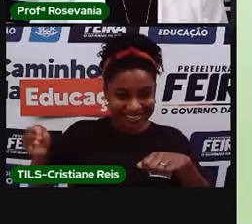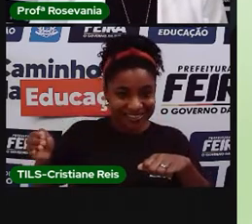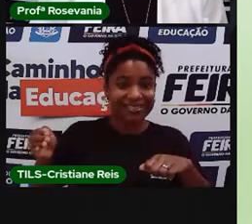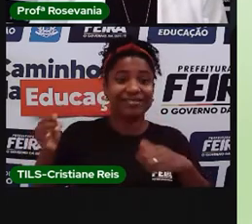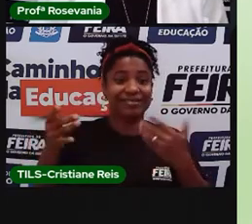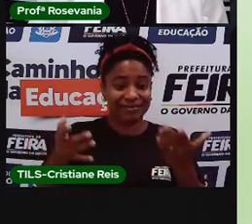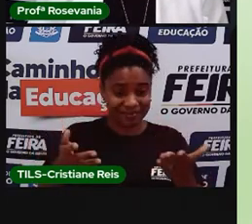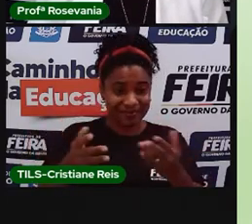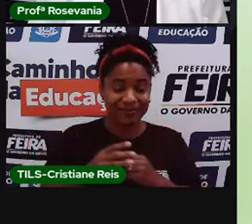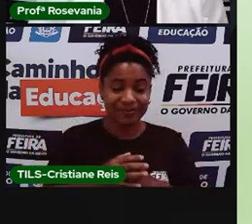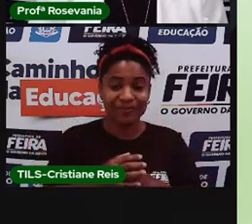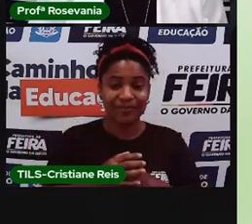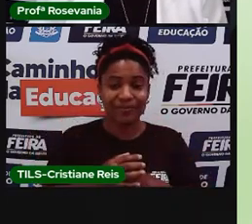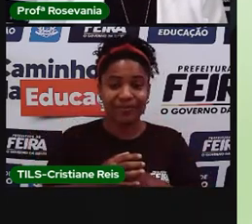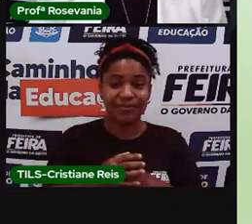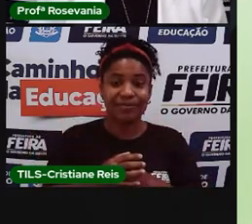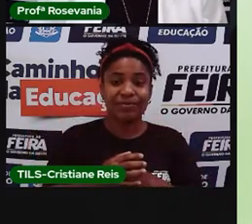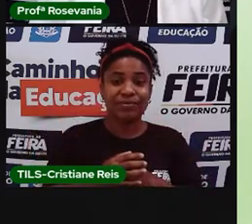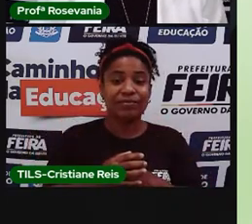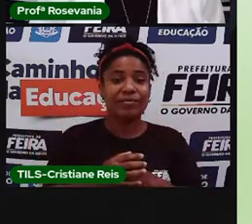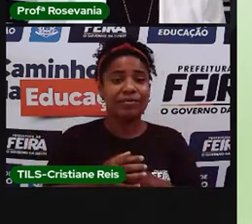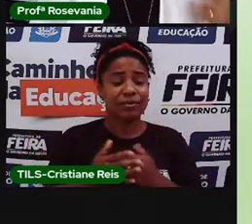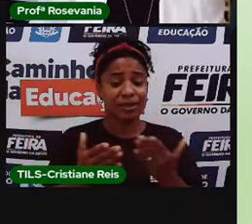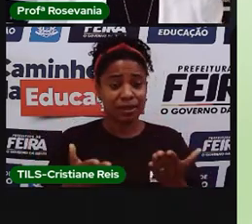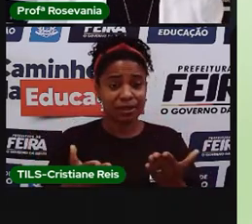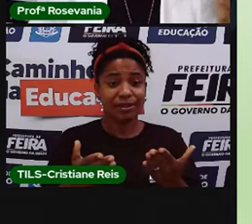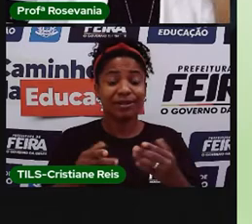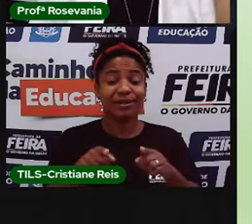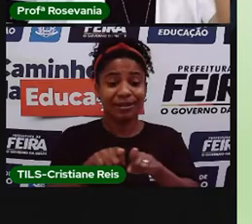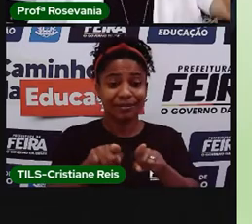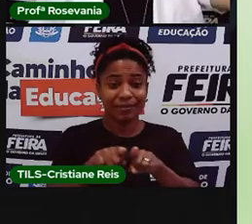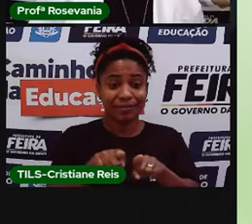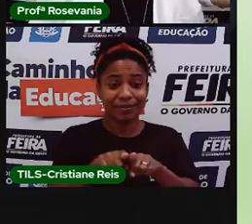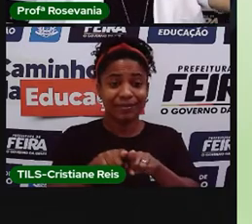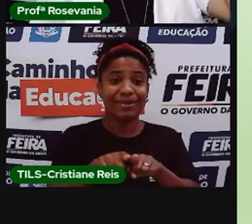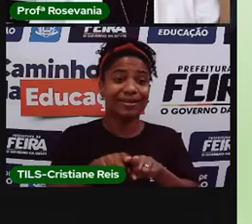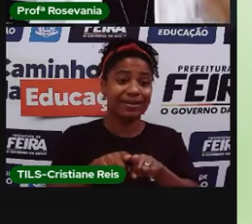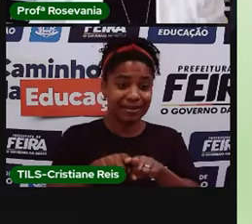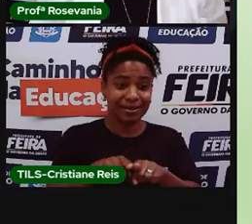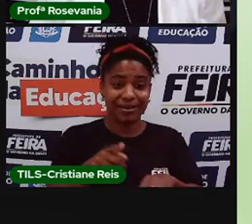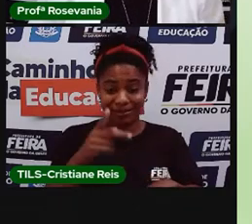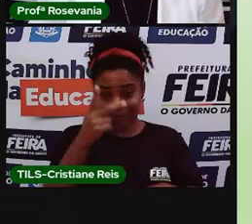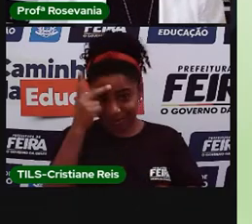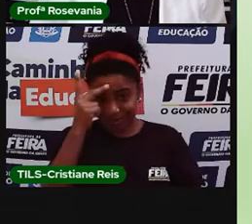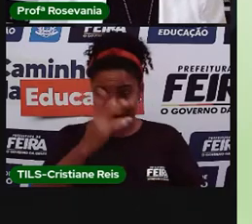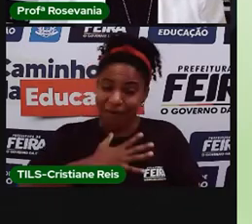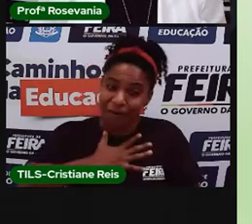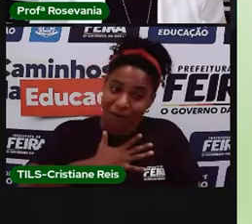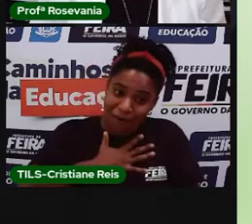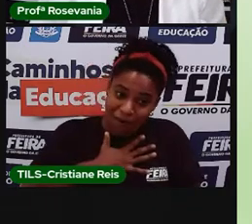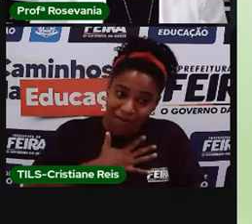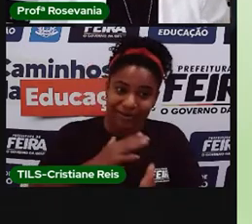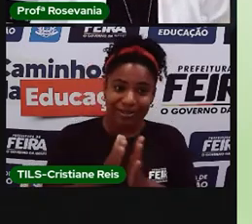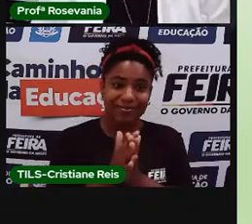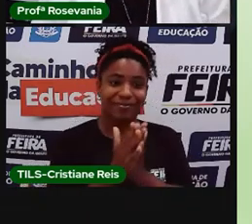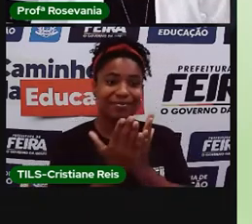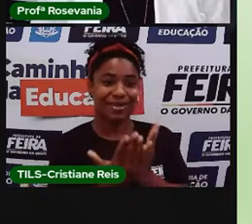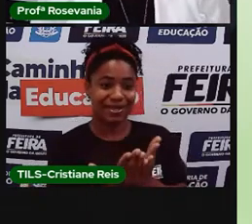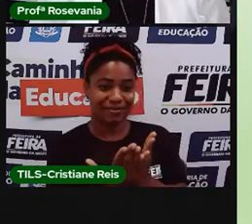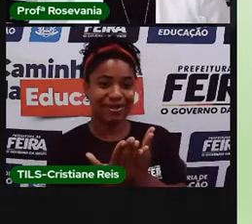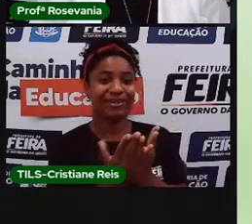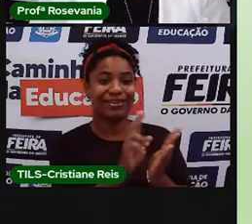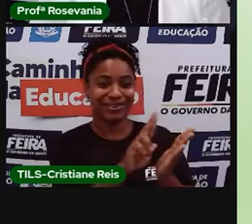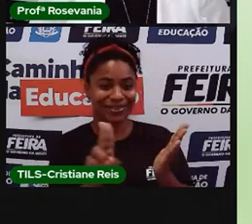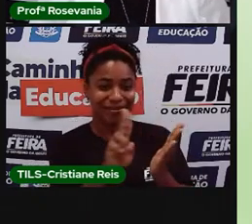tem o Rio Eufrates. E aí o que acontece? É isso, né, quem gosta de Bíblia, né, está acostumado a ver esse nome, né,